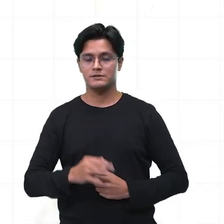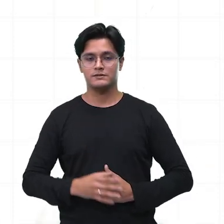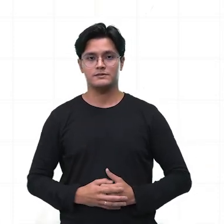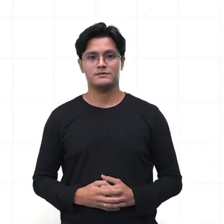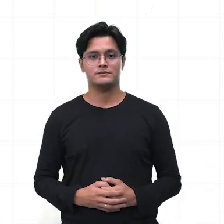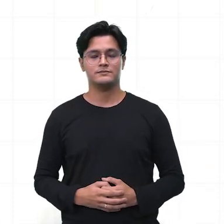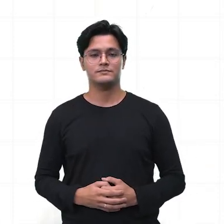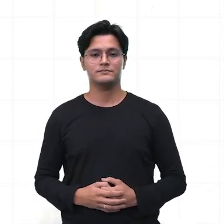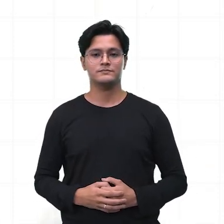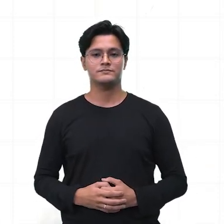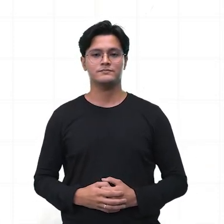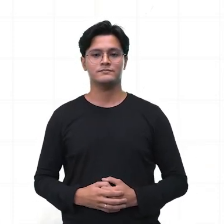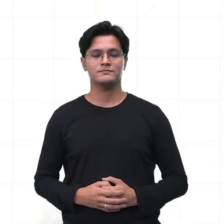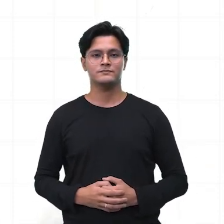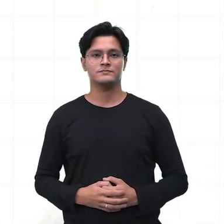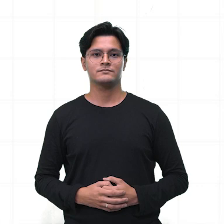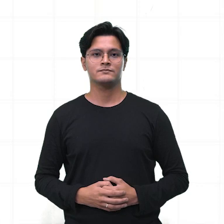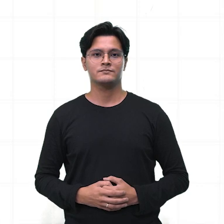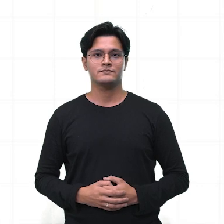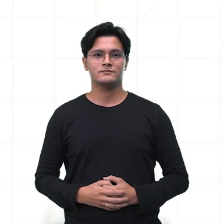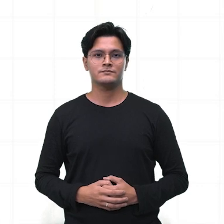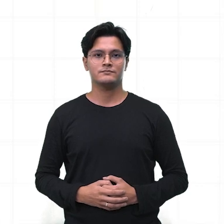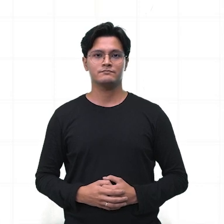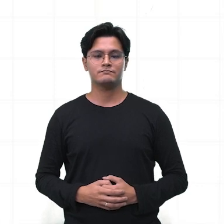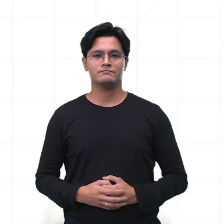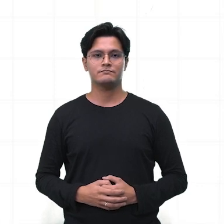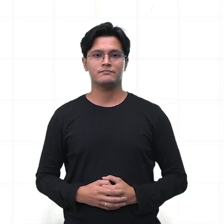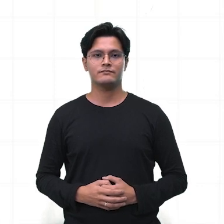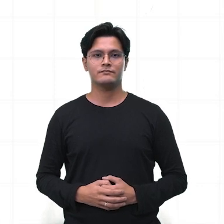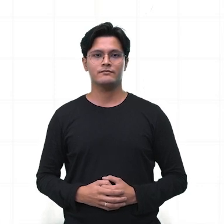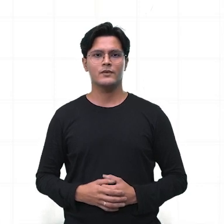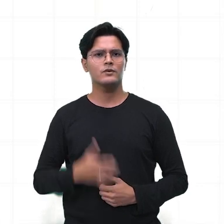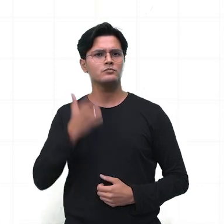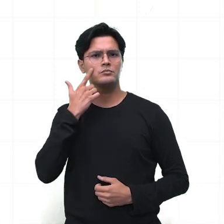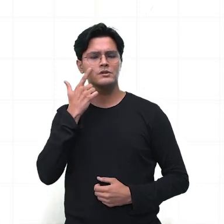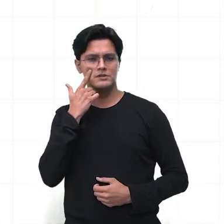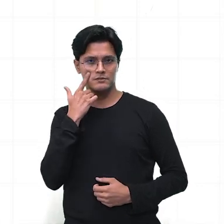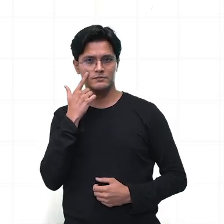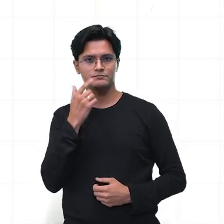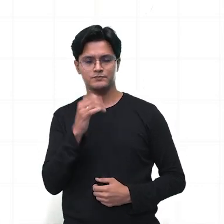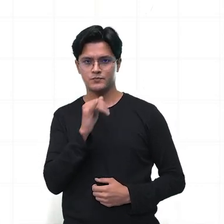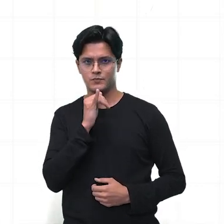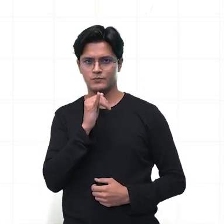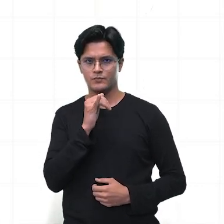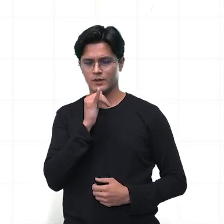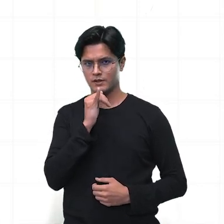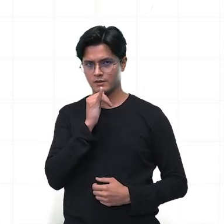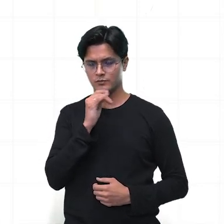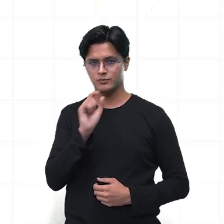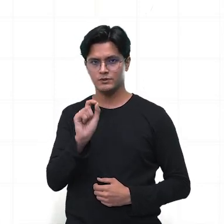pode haver esse cruzamento. Tá? Então observa que se a gente prolongar